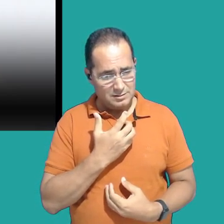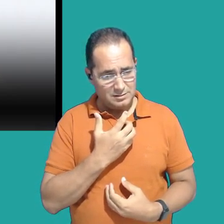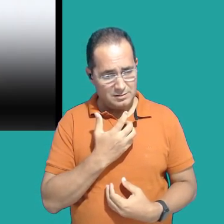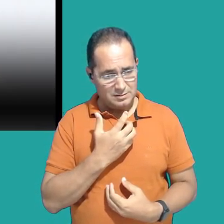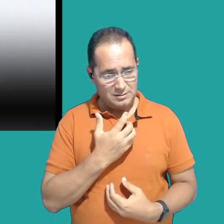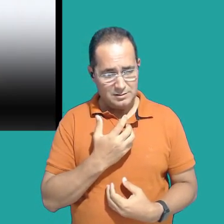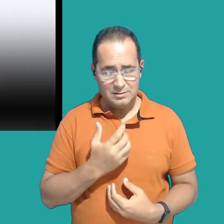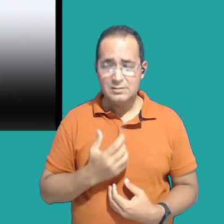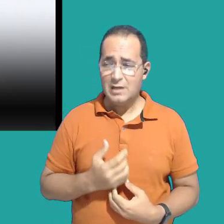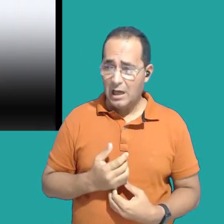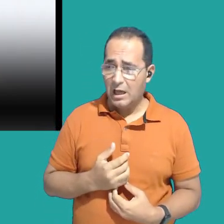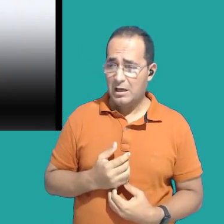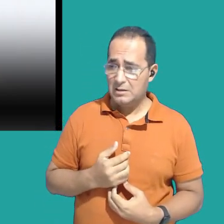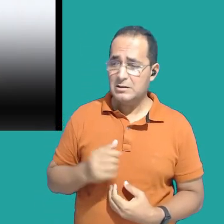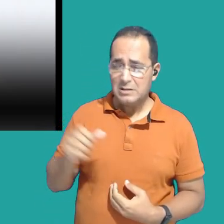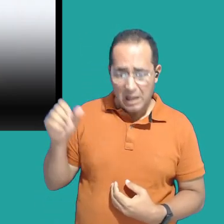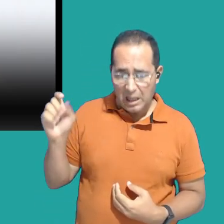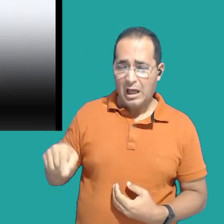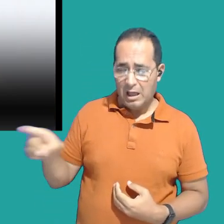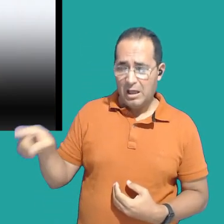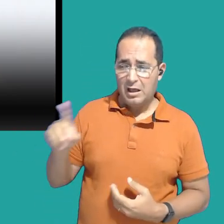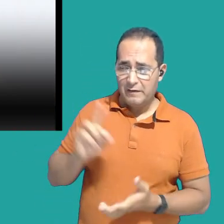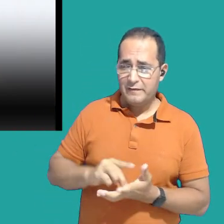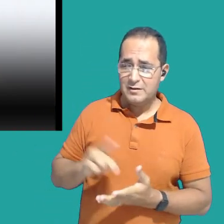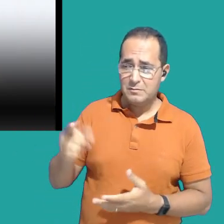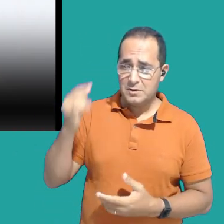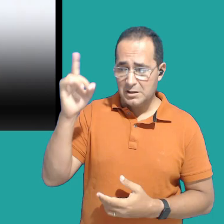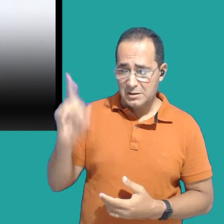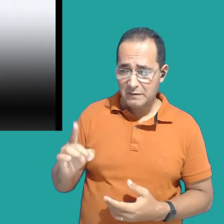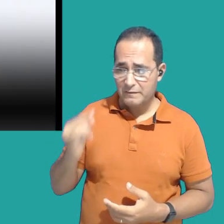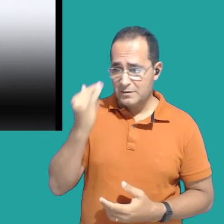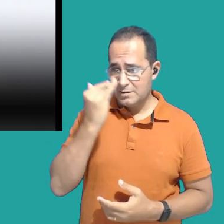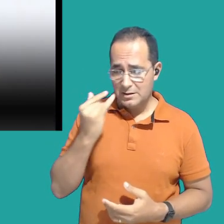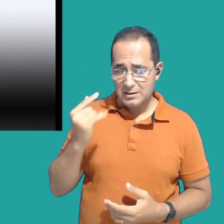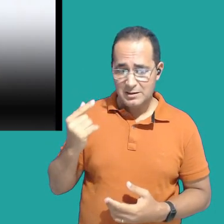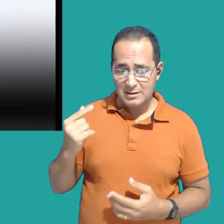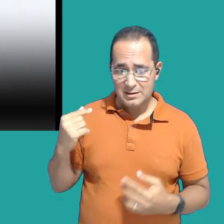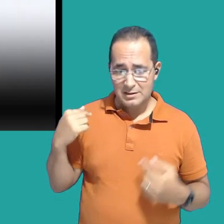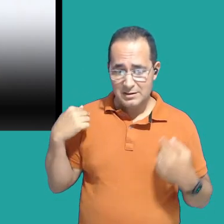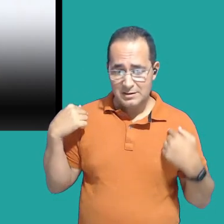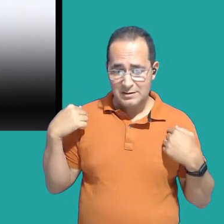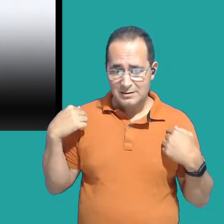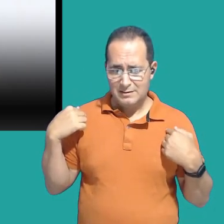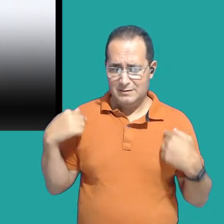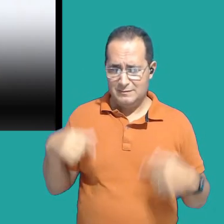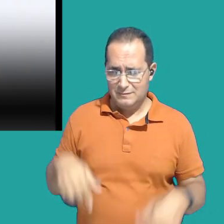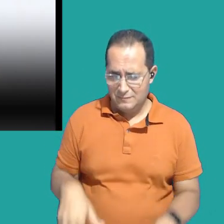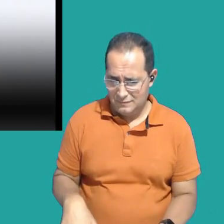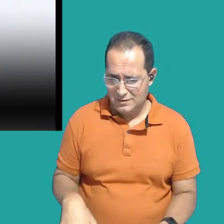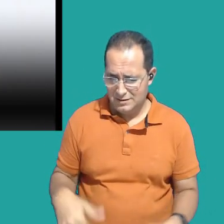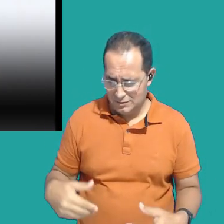se equivocou, ela disse, e não sei o que, só porque você é deficiente físico. Físico?